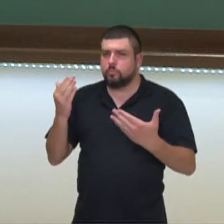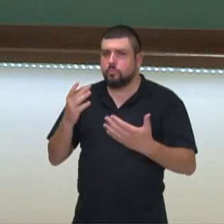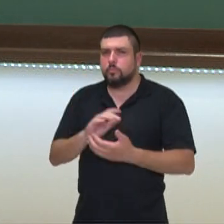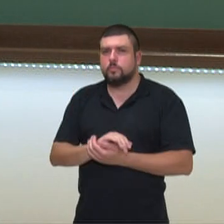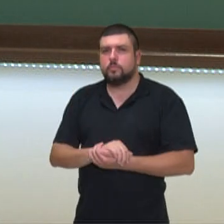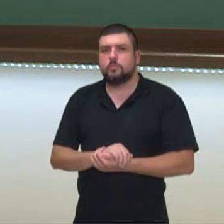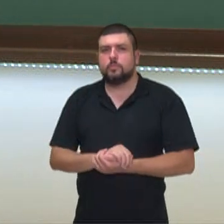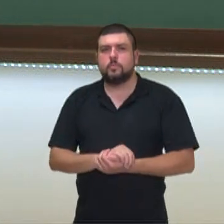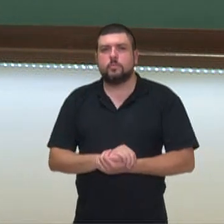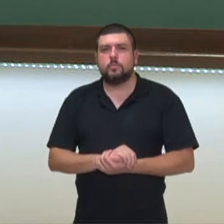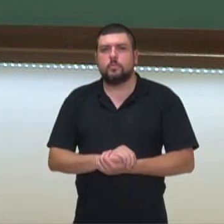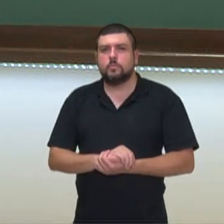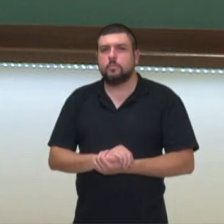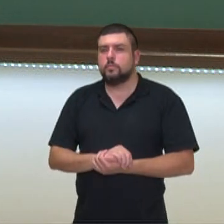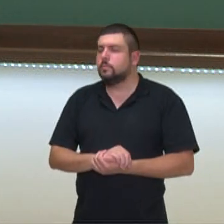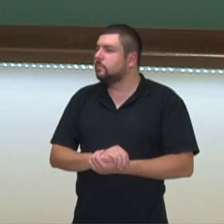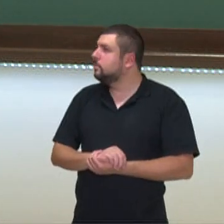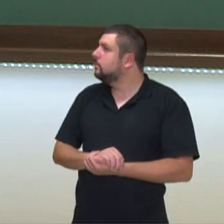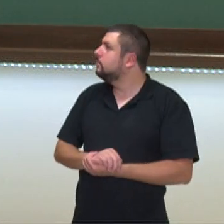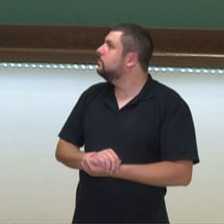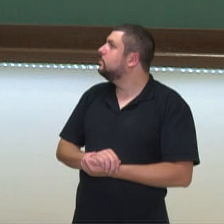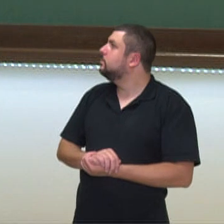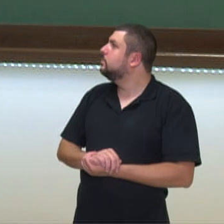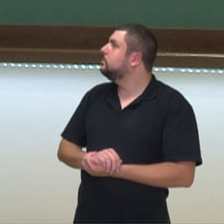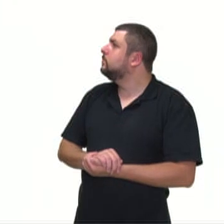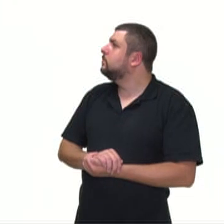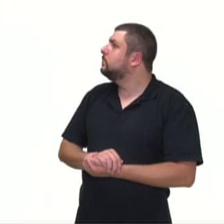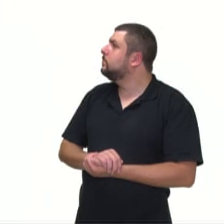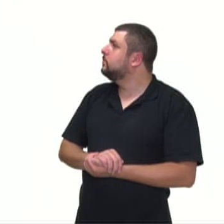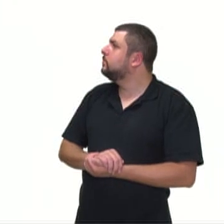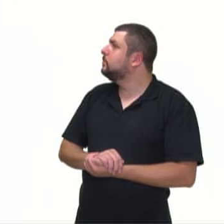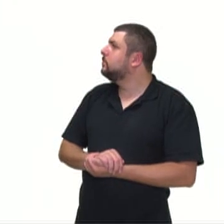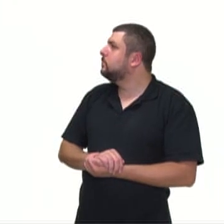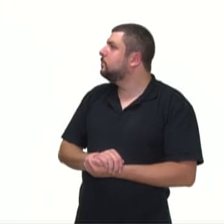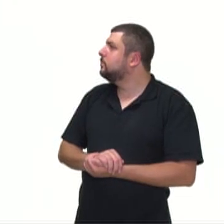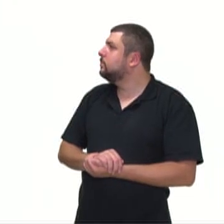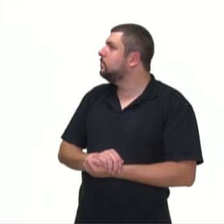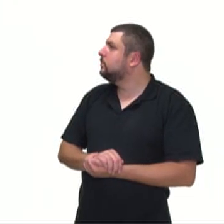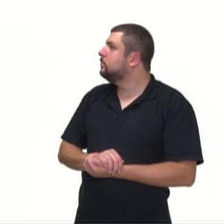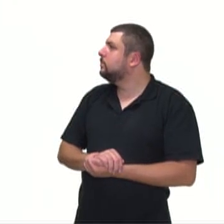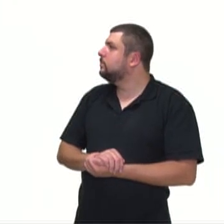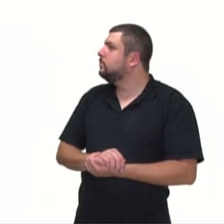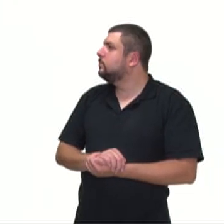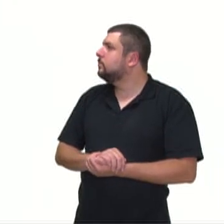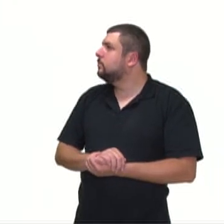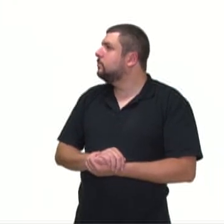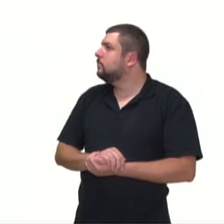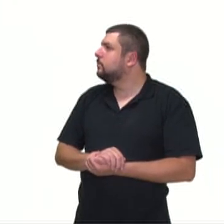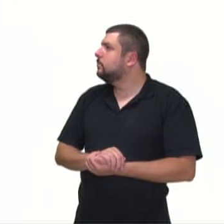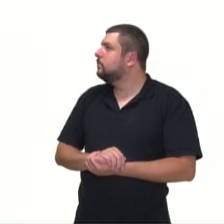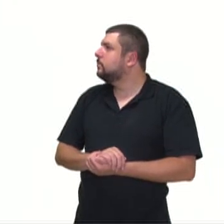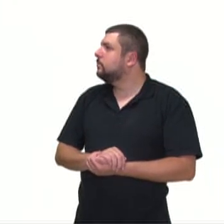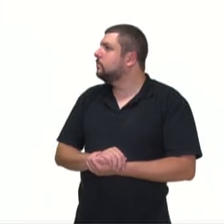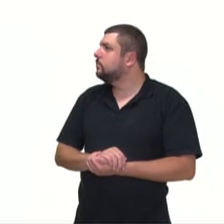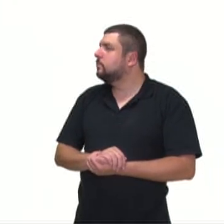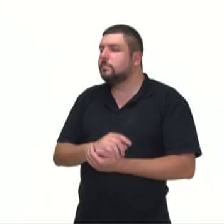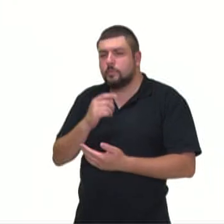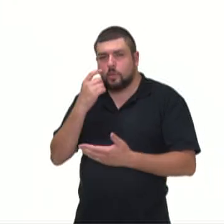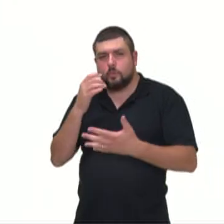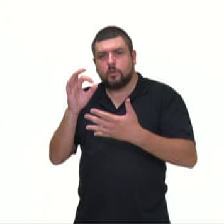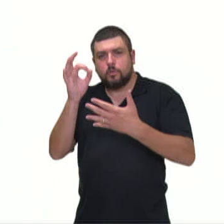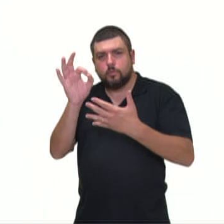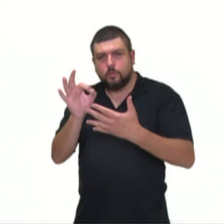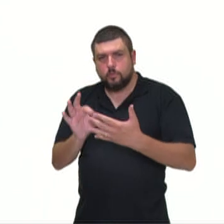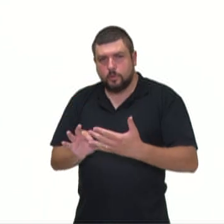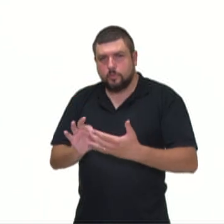comigo. Então tá ali, ó. 2 vezes 10 elevado à quinta, mais 4 vezes 10 elevado